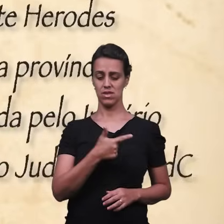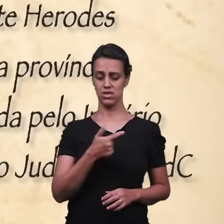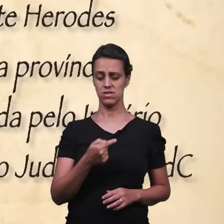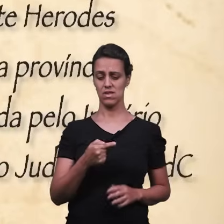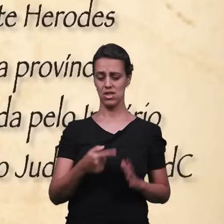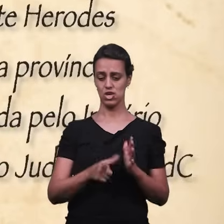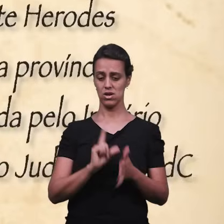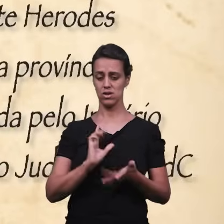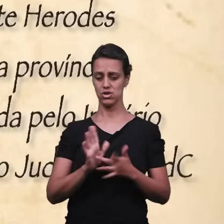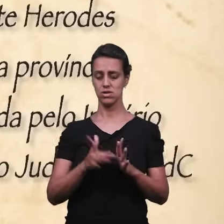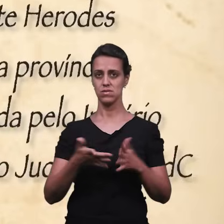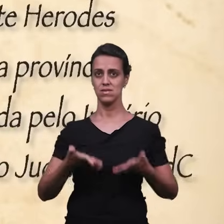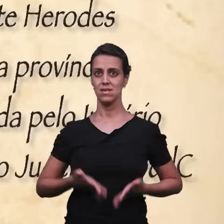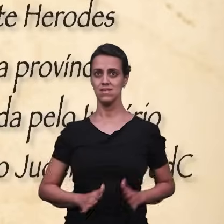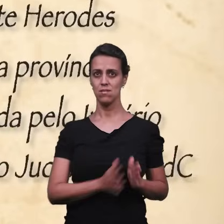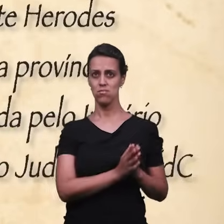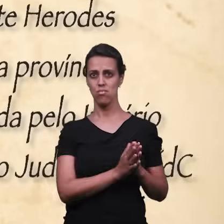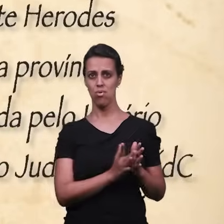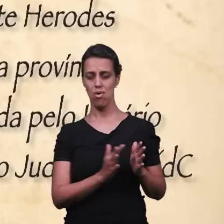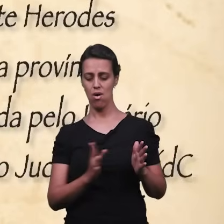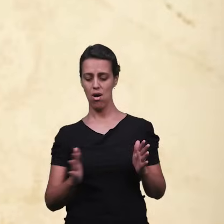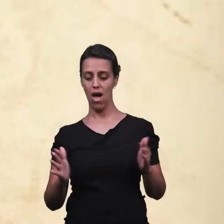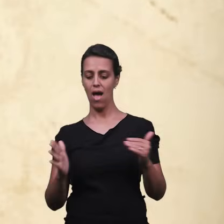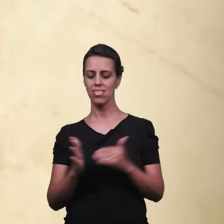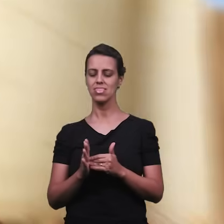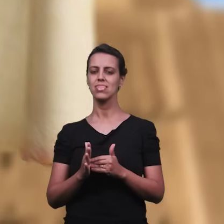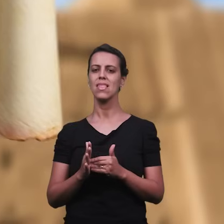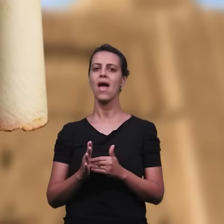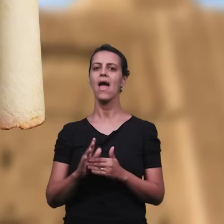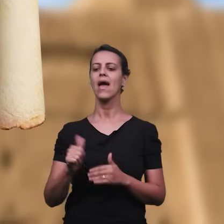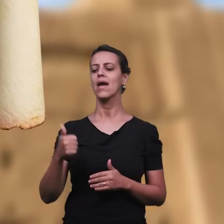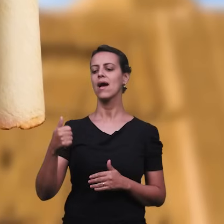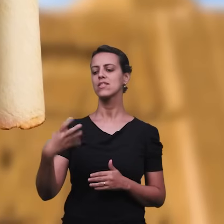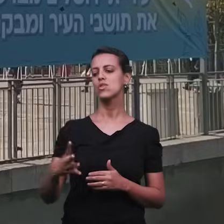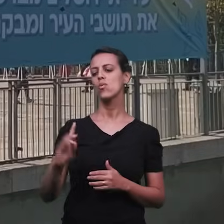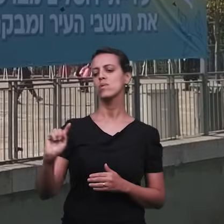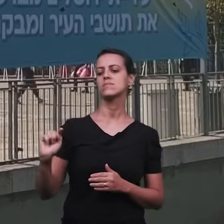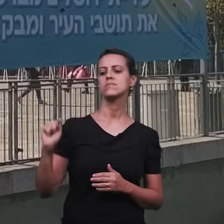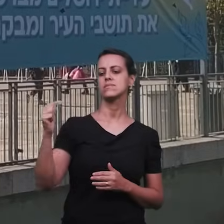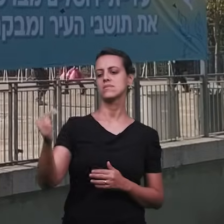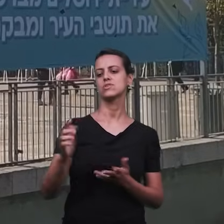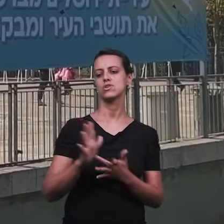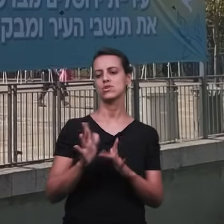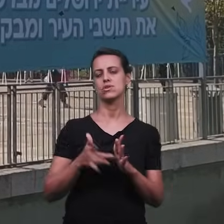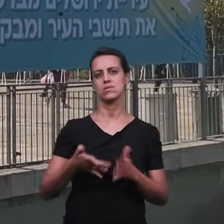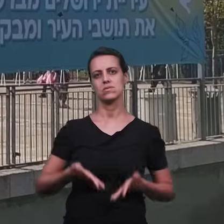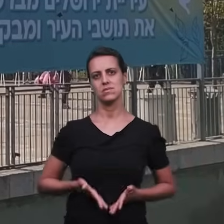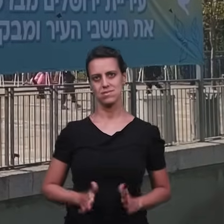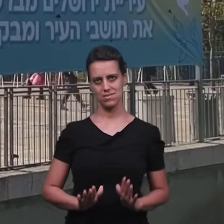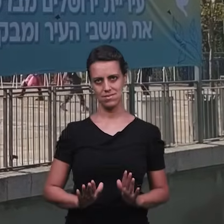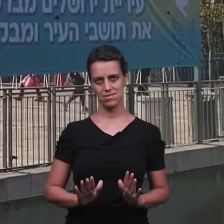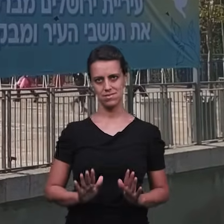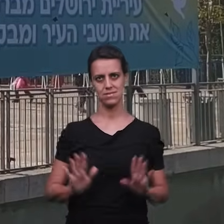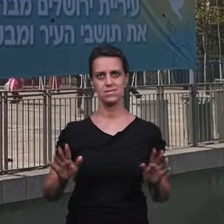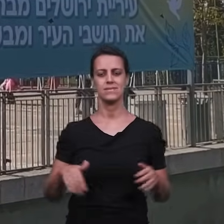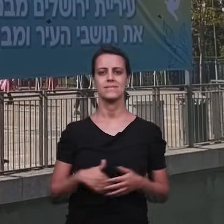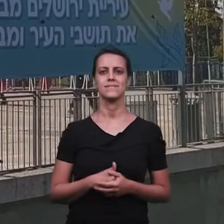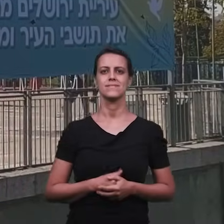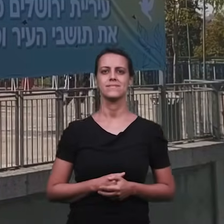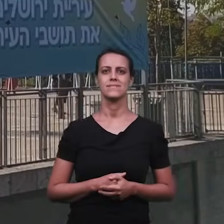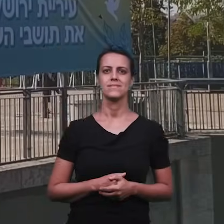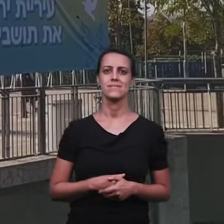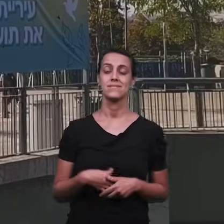a.C. até 14 depois de Cristo. Bom, vamos voltar agora ao